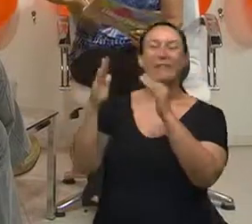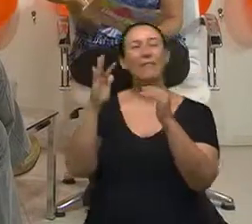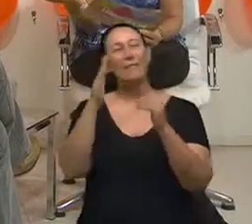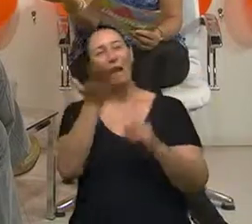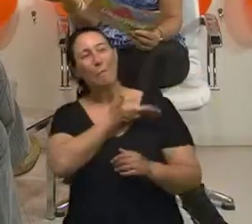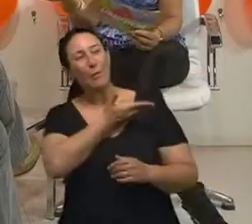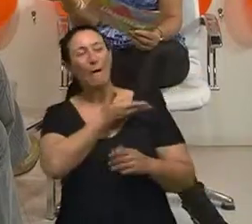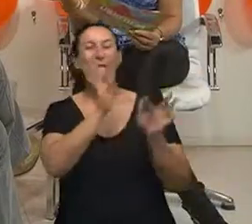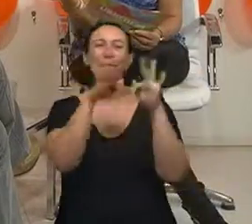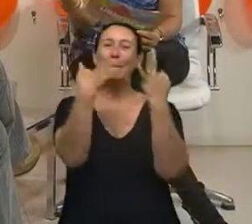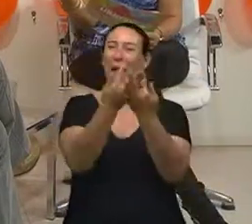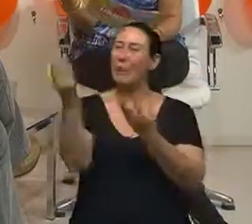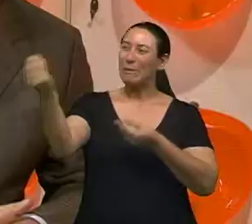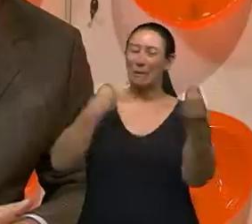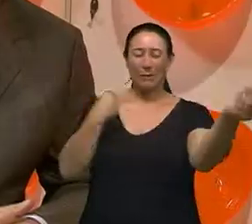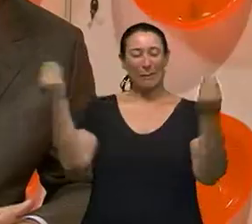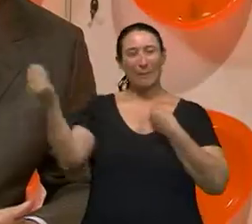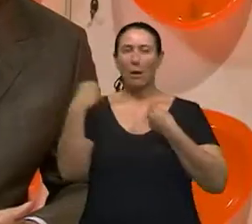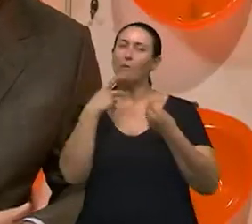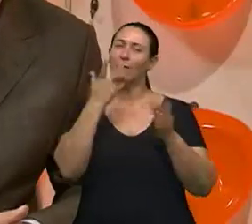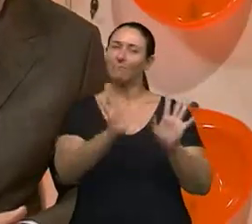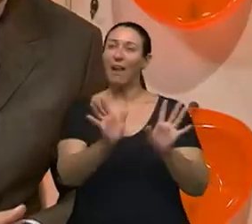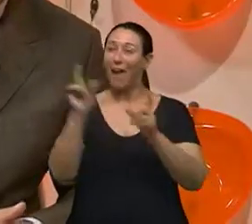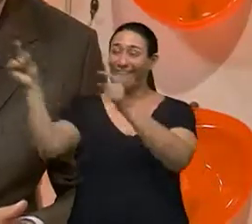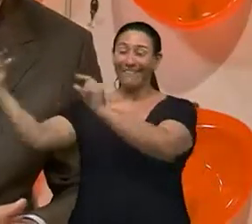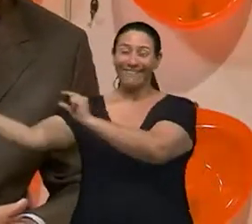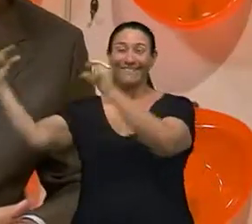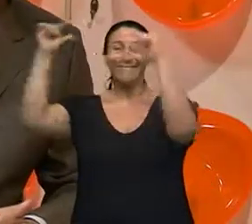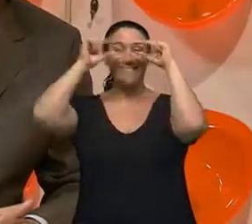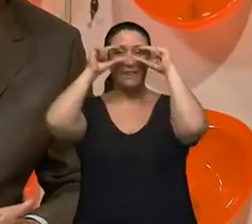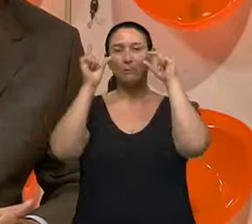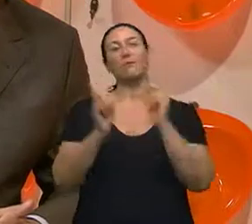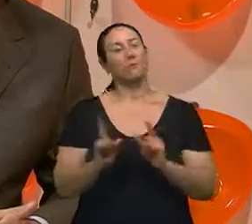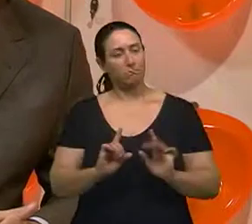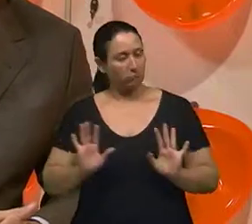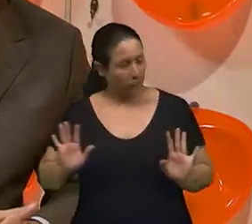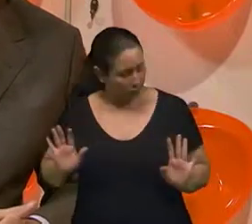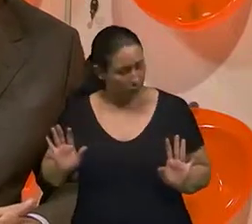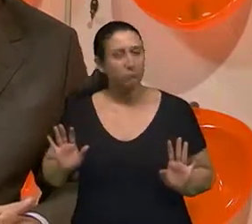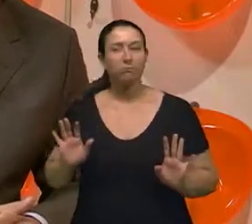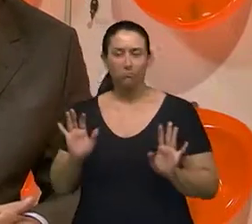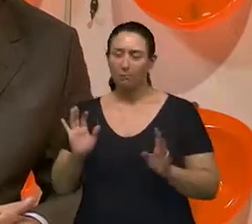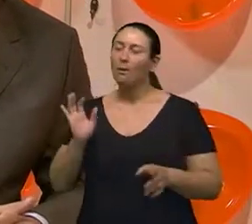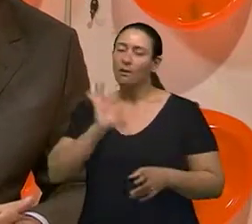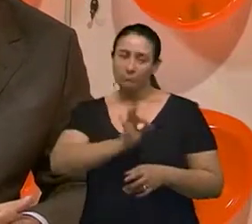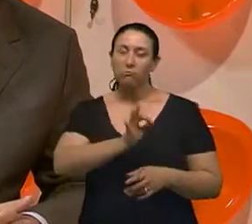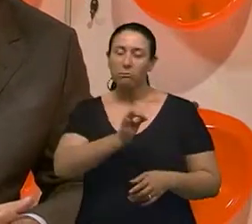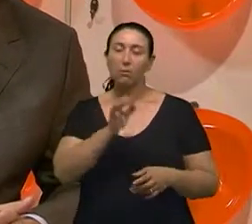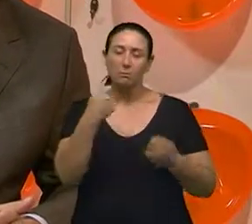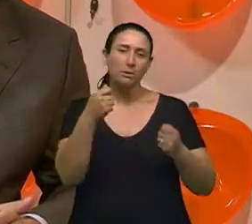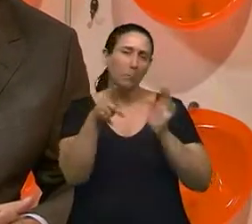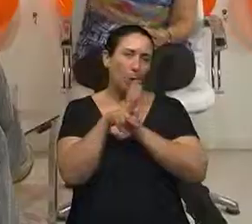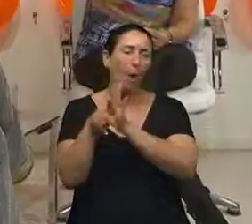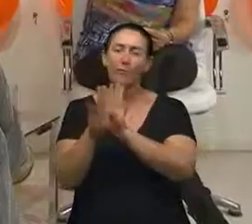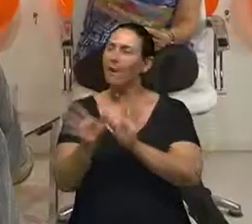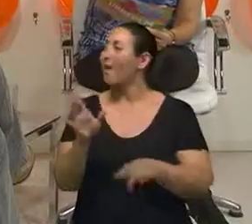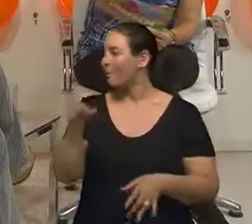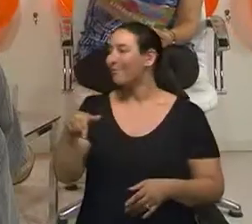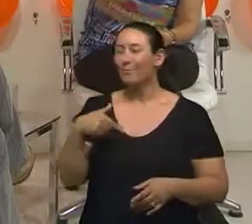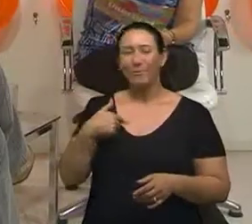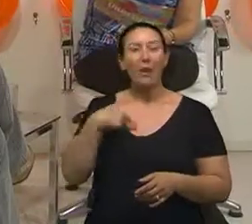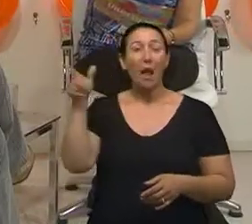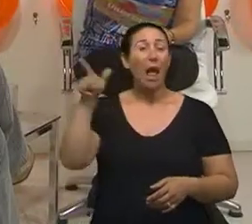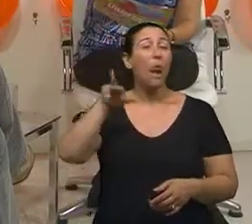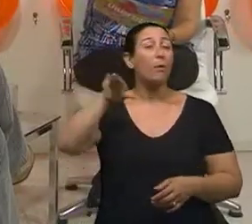não servir para mim. Normalmente não deve servir para duas pessoas. Infelizmente a automedicação ainda existe, né, claro, doutor? Claro, lógico. Então o meu irmão estava botando